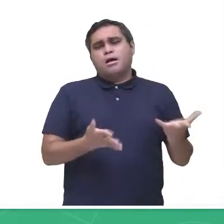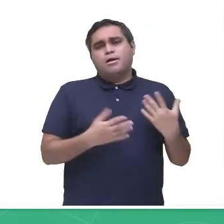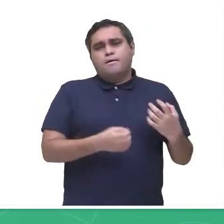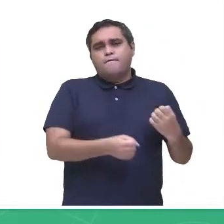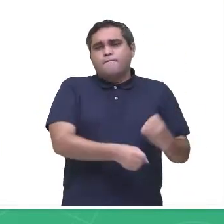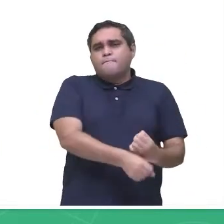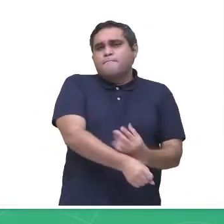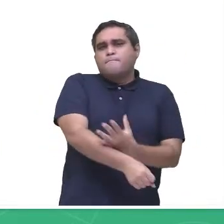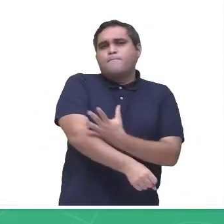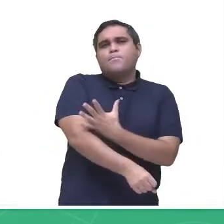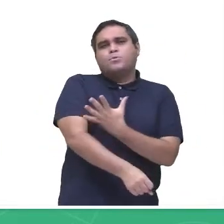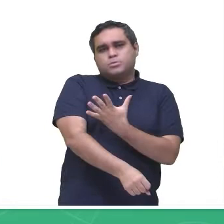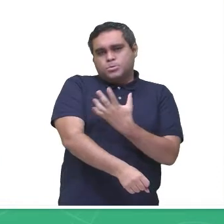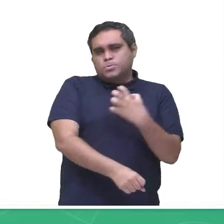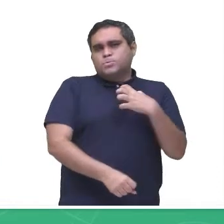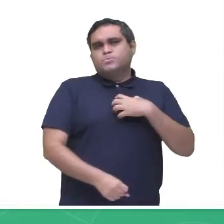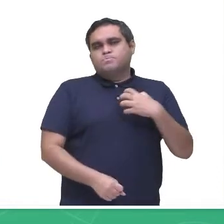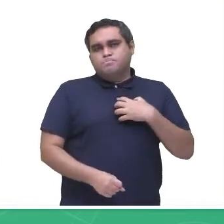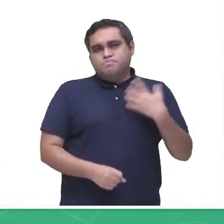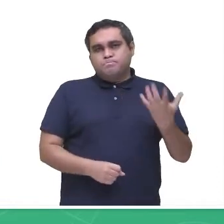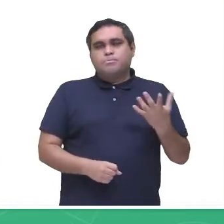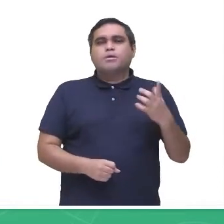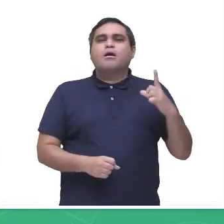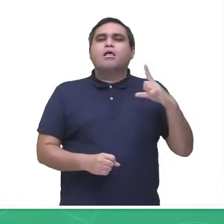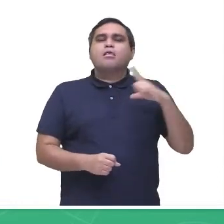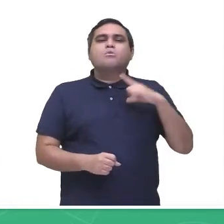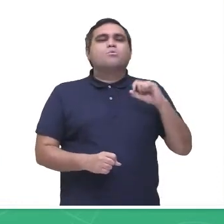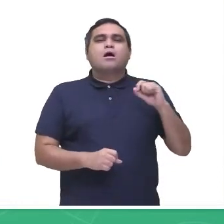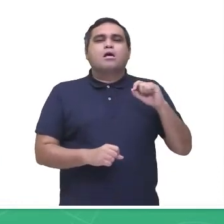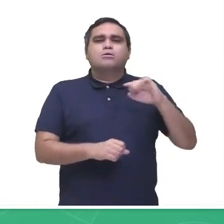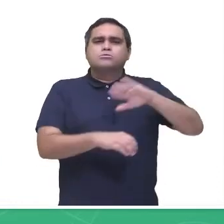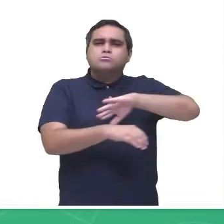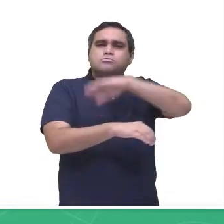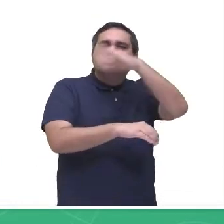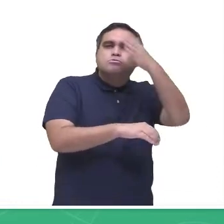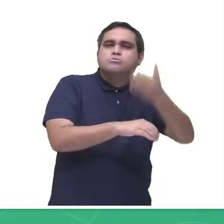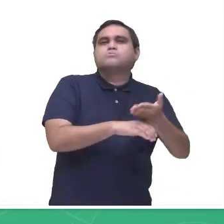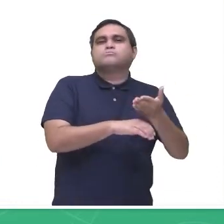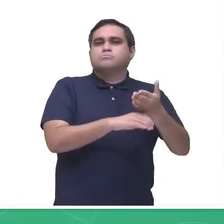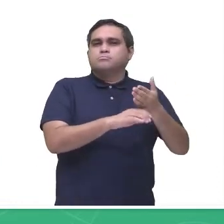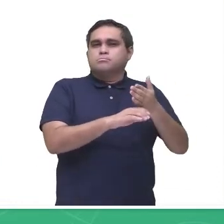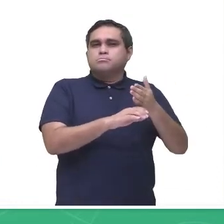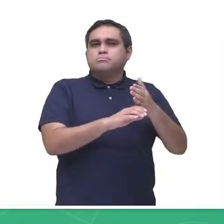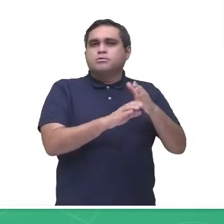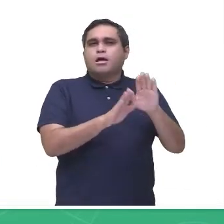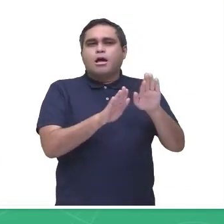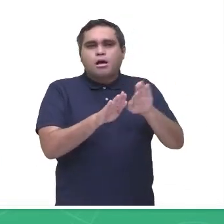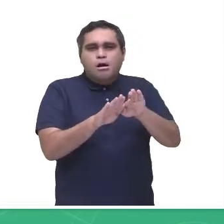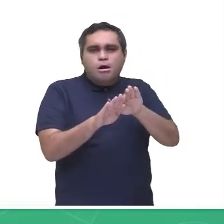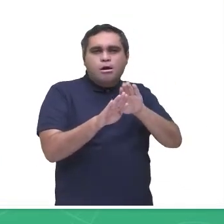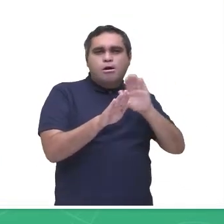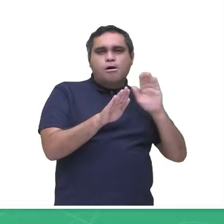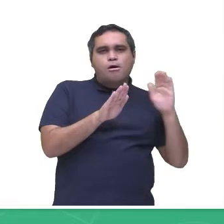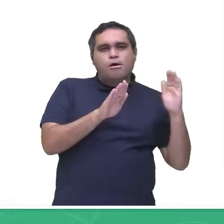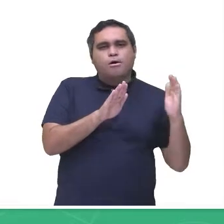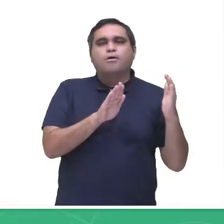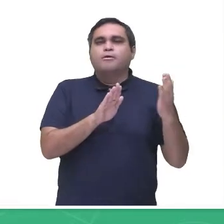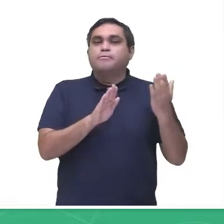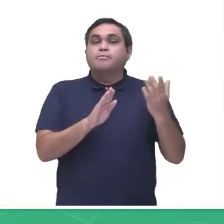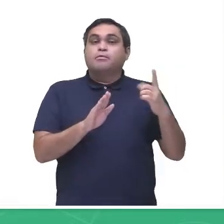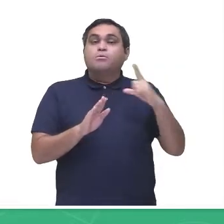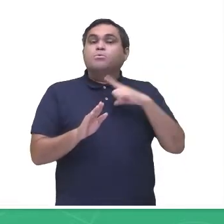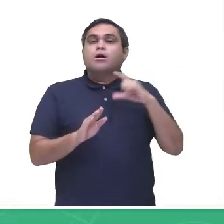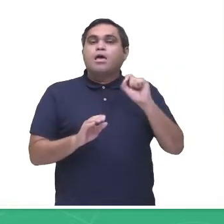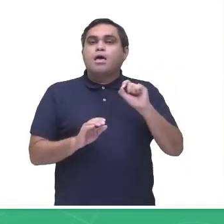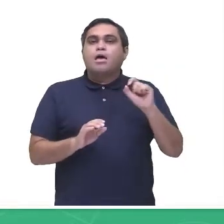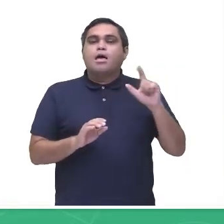muito presente, as curvas e contracurvas vão estar presentes. Por isso, veio a questão da pérola com defeito. A